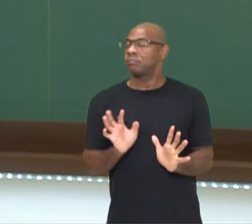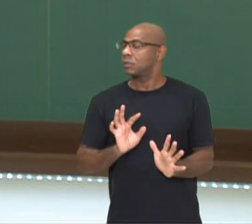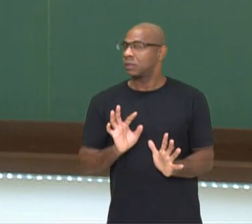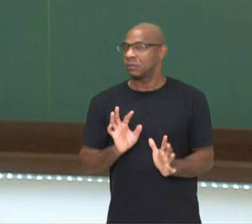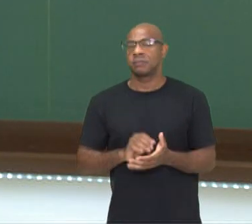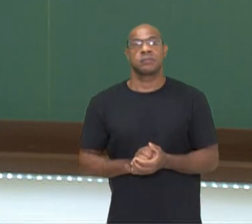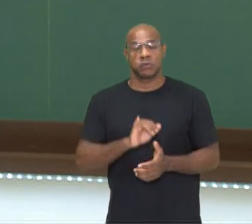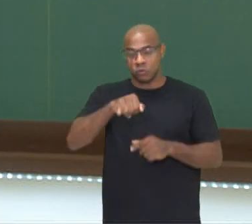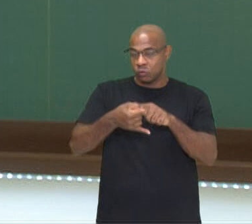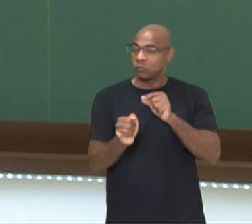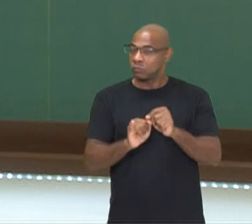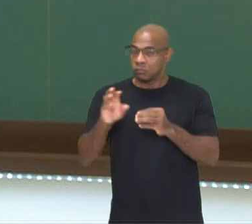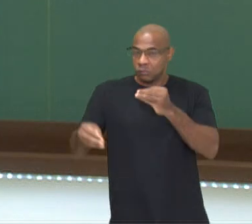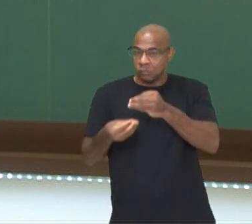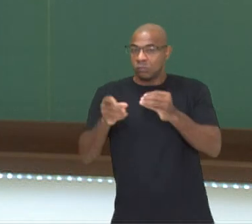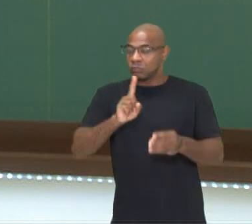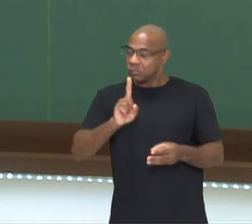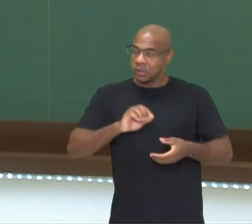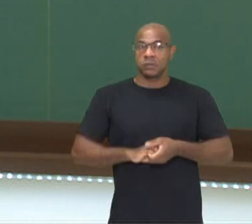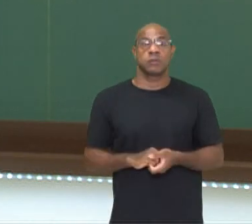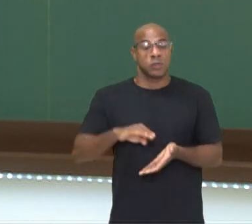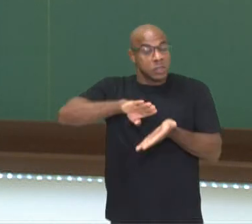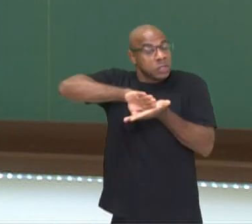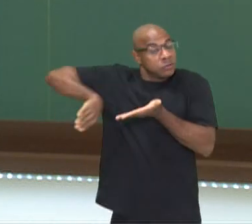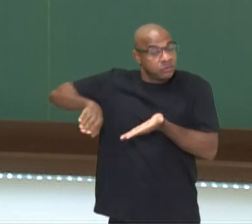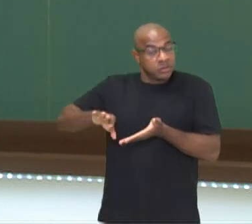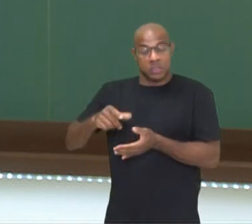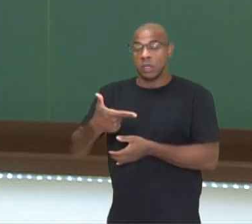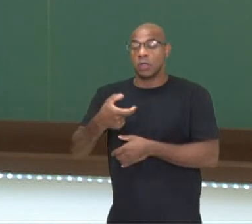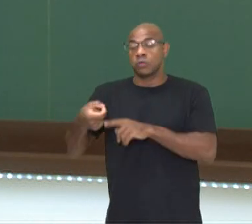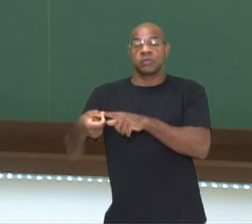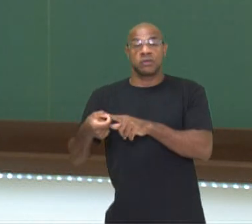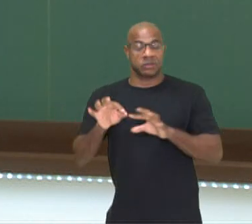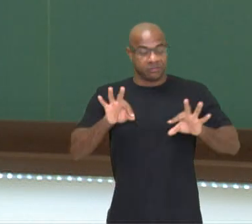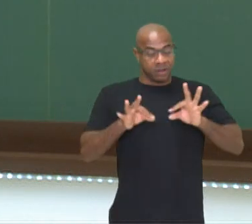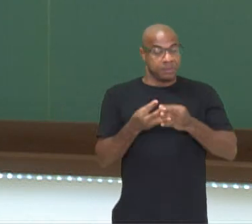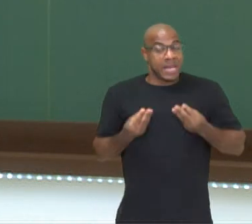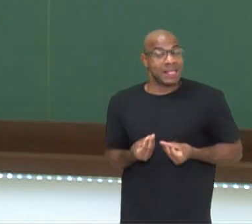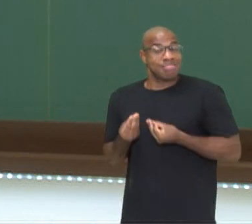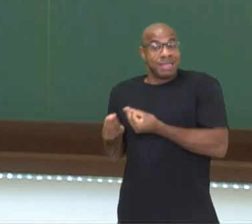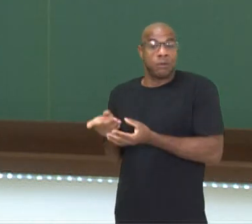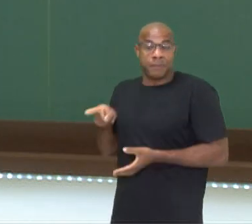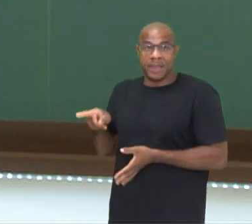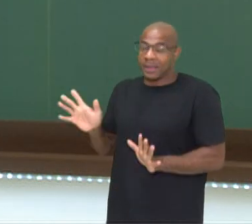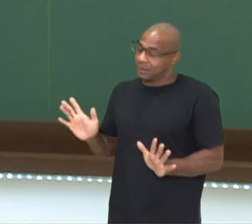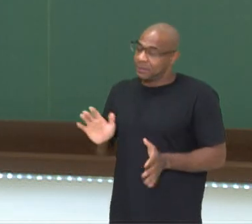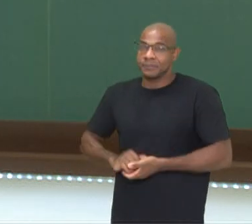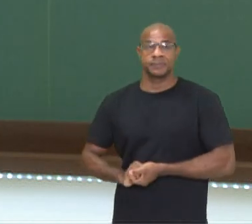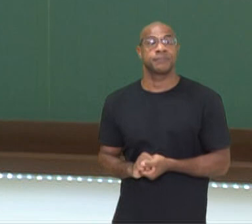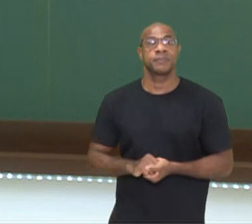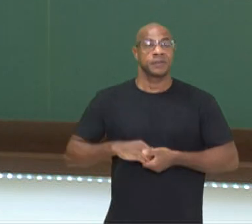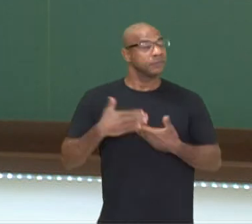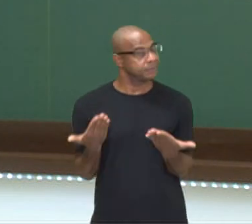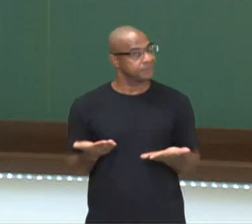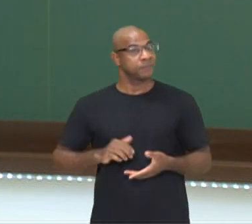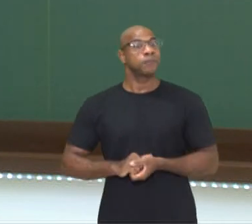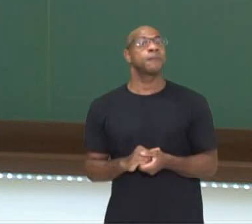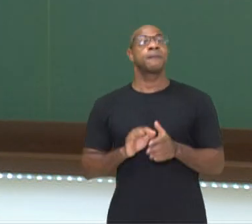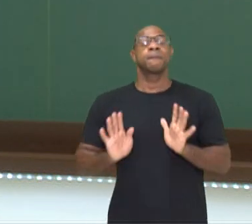200 nos juros também. Tira o 200 que a família já deu para ela vai calcular os juros só em cima do que faltar,